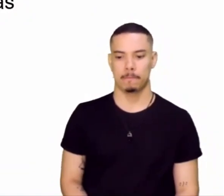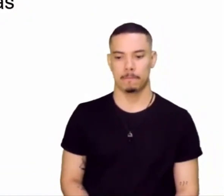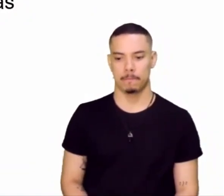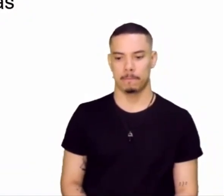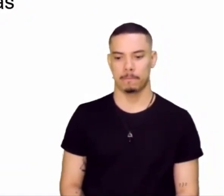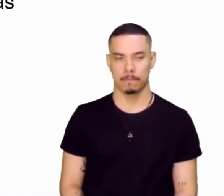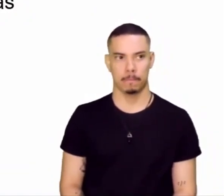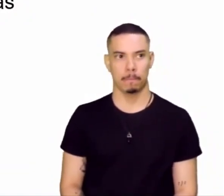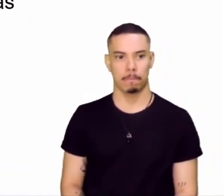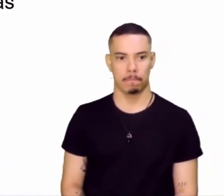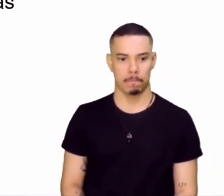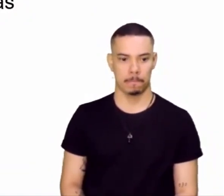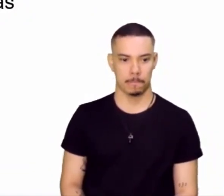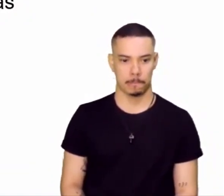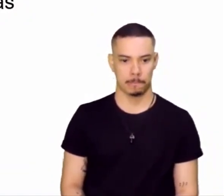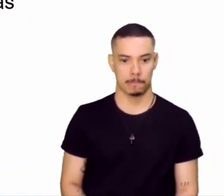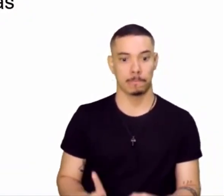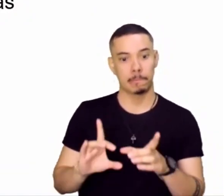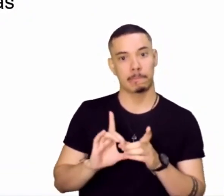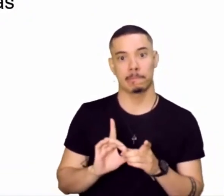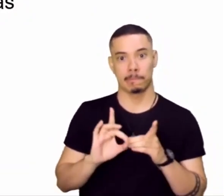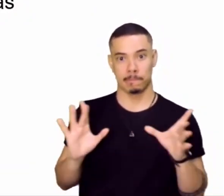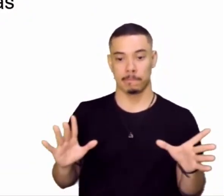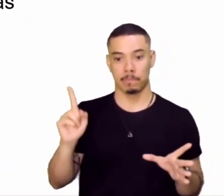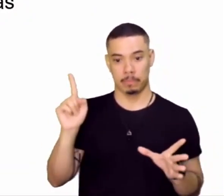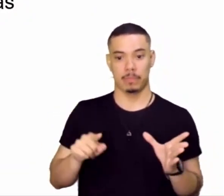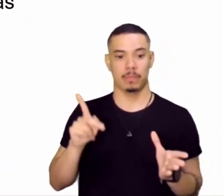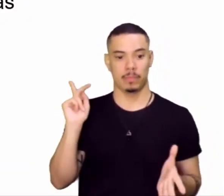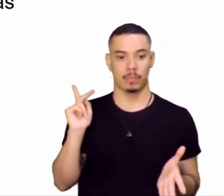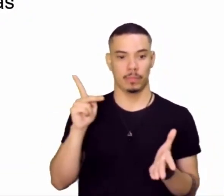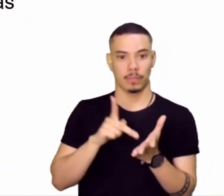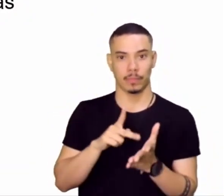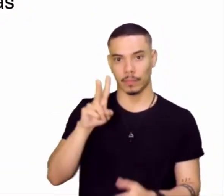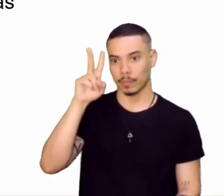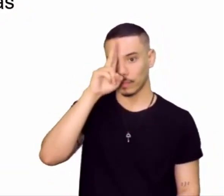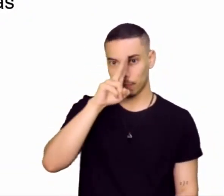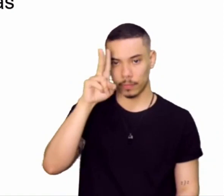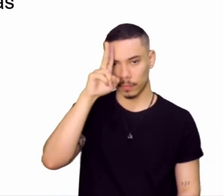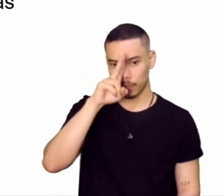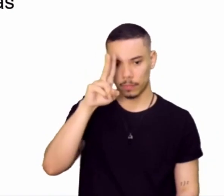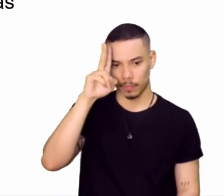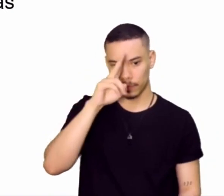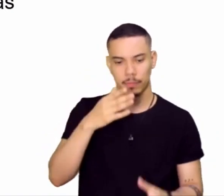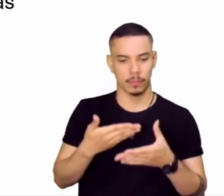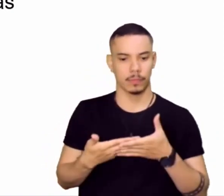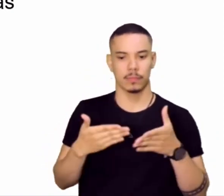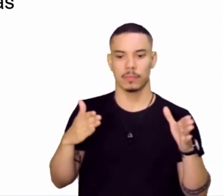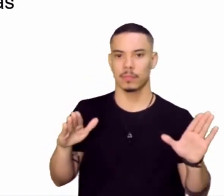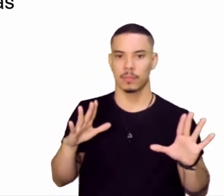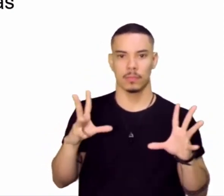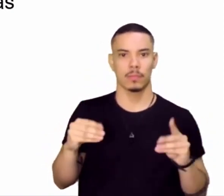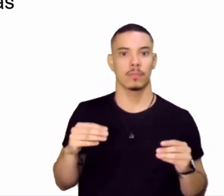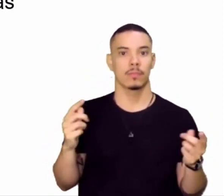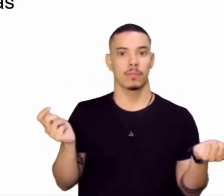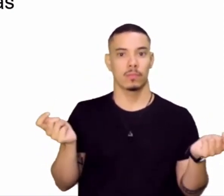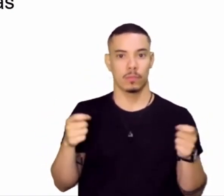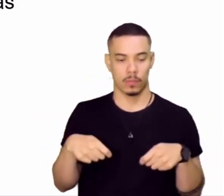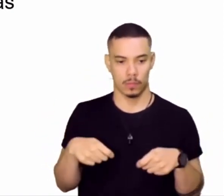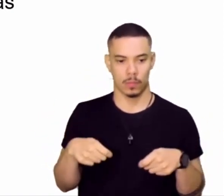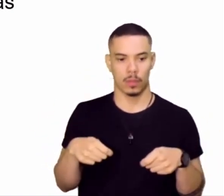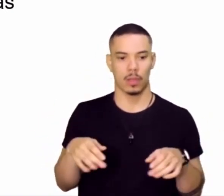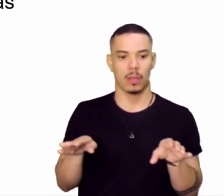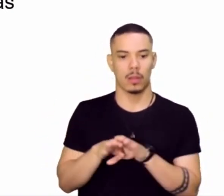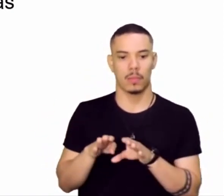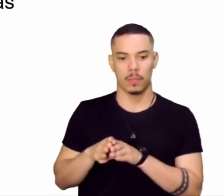A segunda, a democracia é a sociedade verdadeiramente histórica. Ela é aberta ao tempo, ao possível,